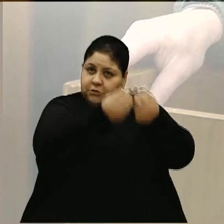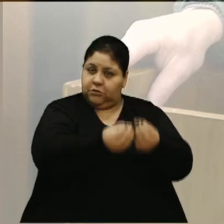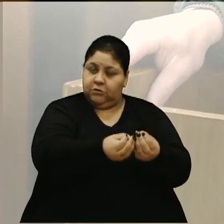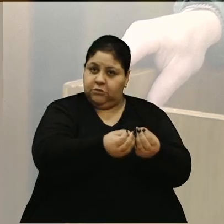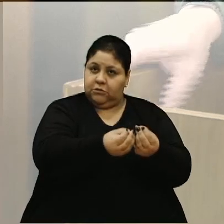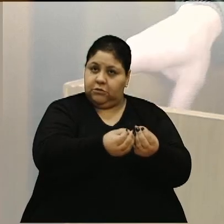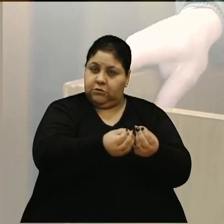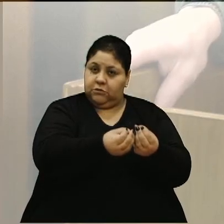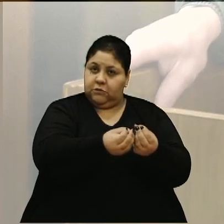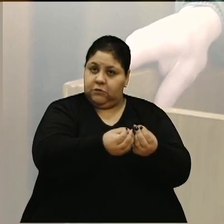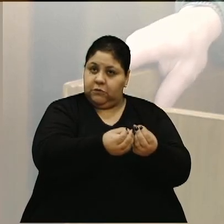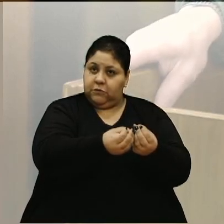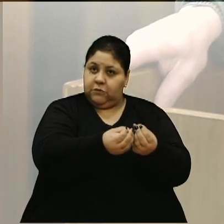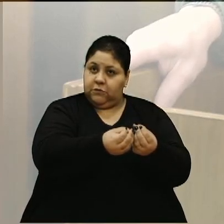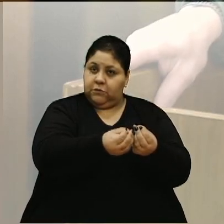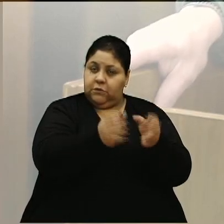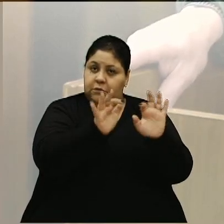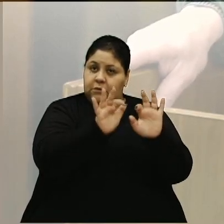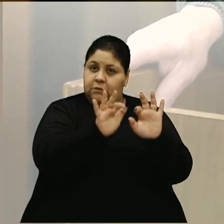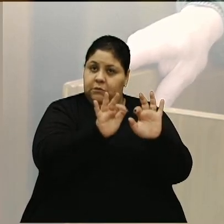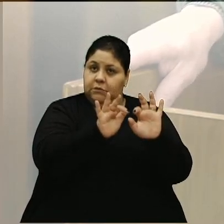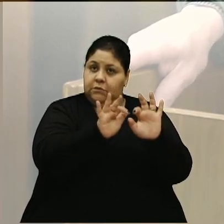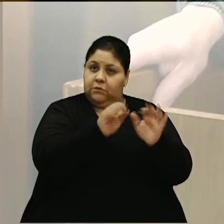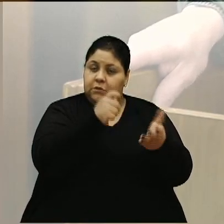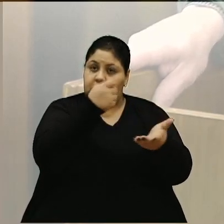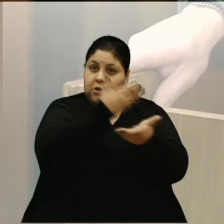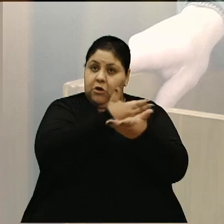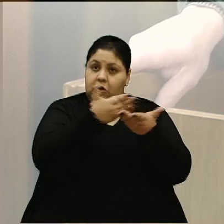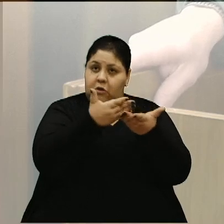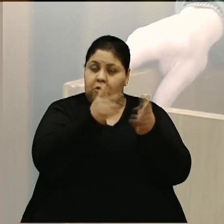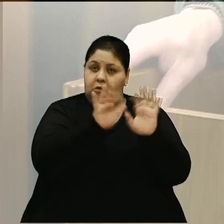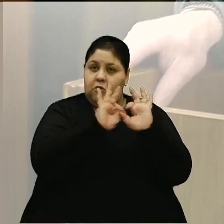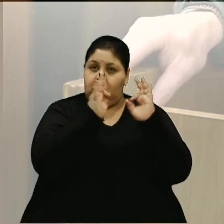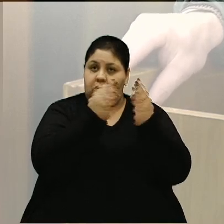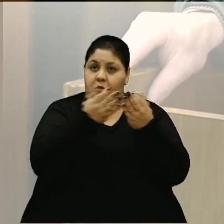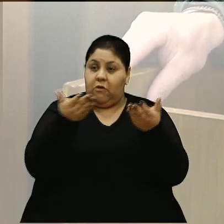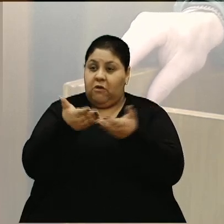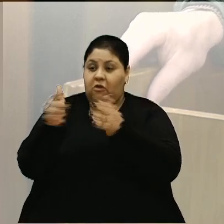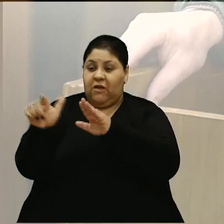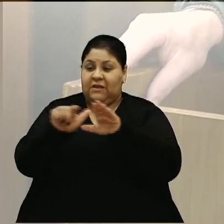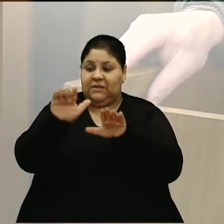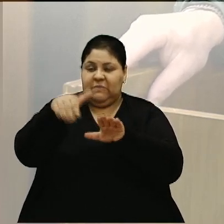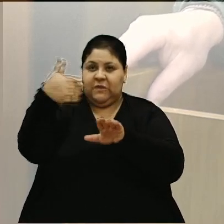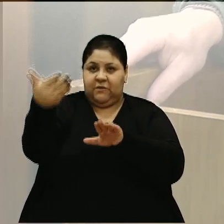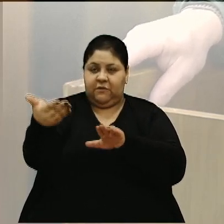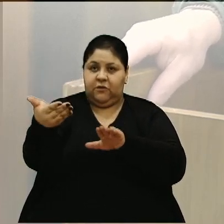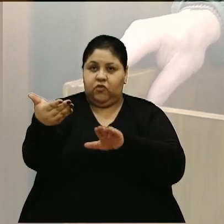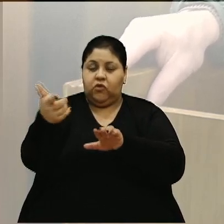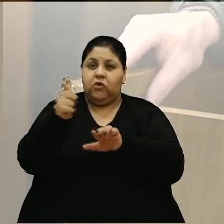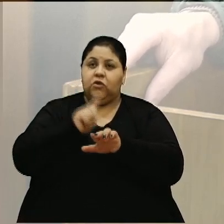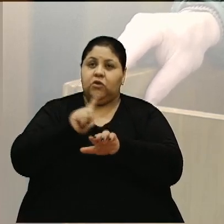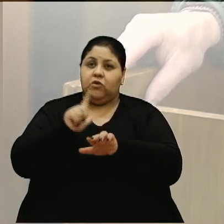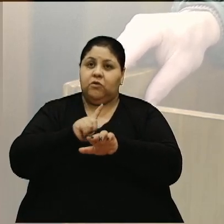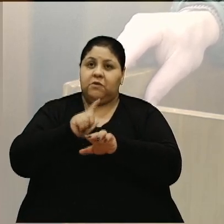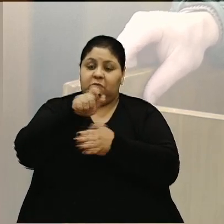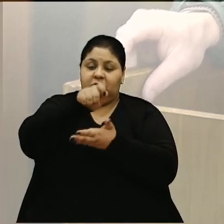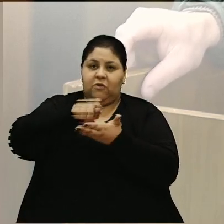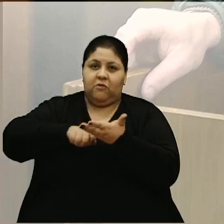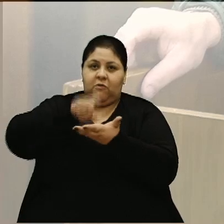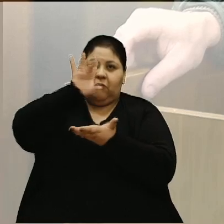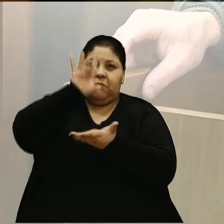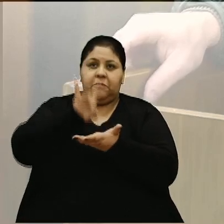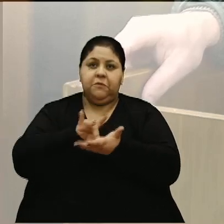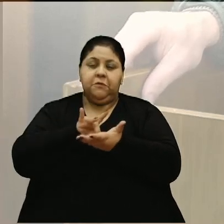a possibilidade de entrega, a ordem de início para essas famílias. Agora na semana que vem, então, nós teremos a assinatura